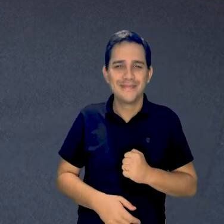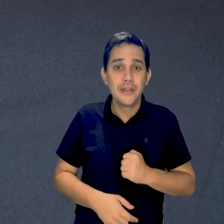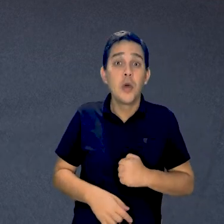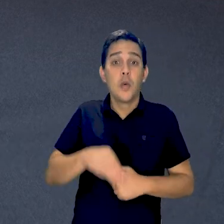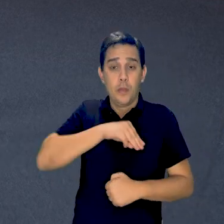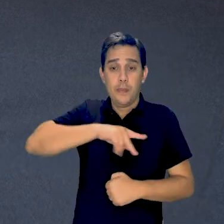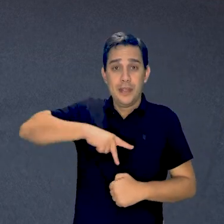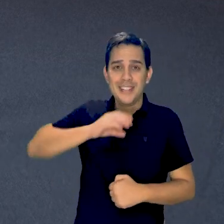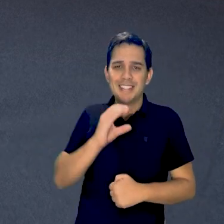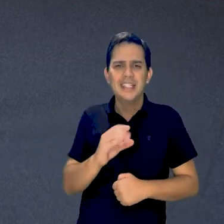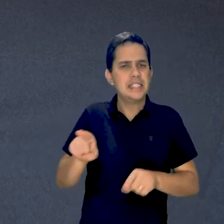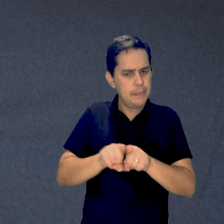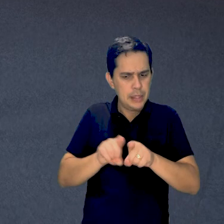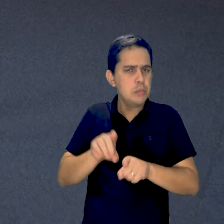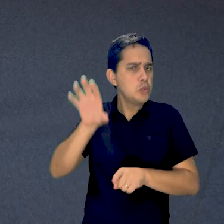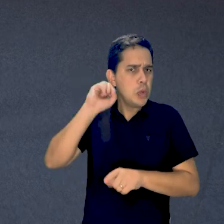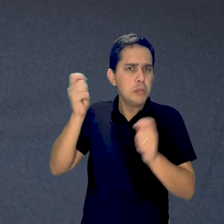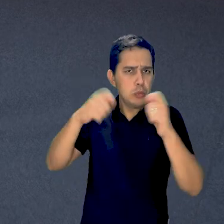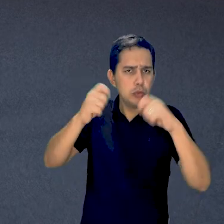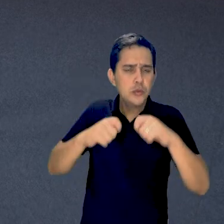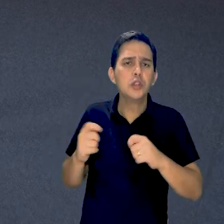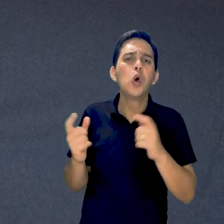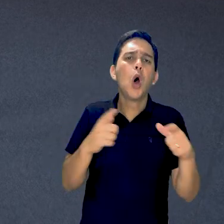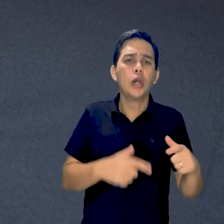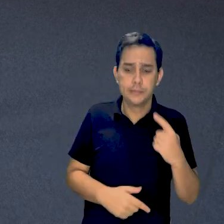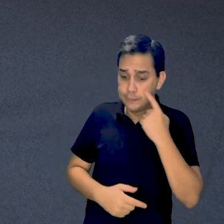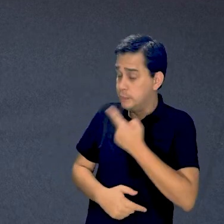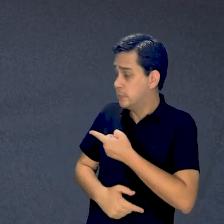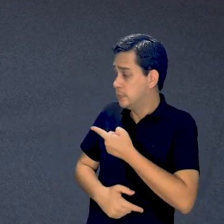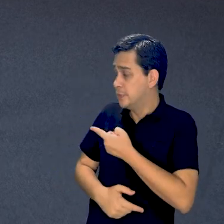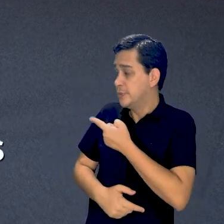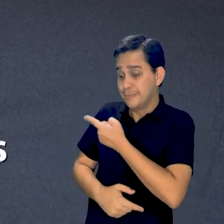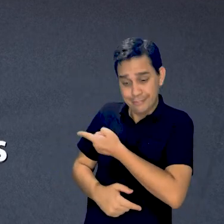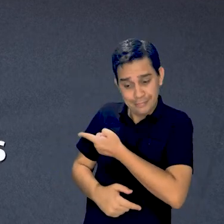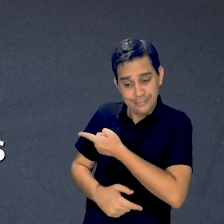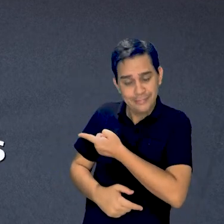também está disponível em podcast nas plataformas Deezer,